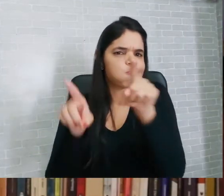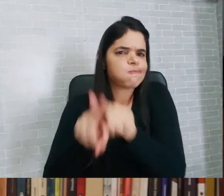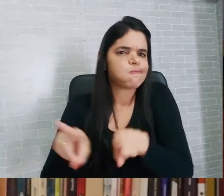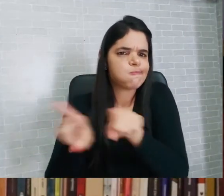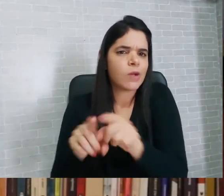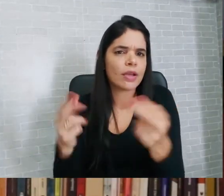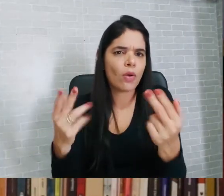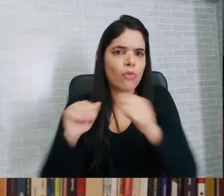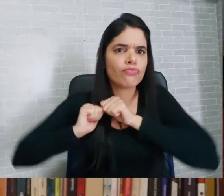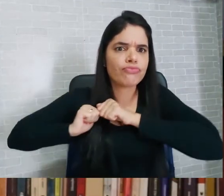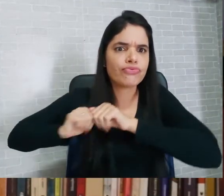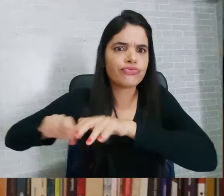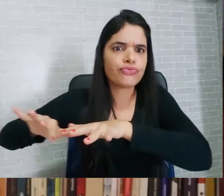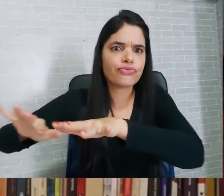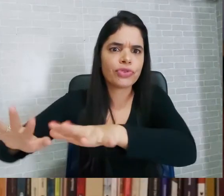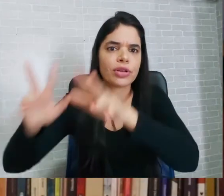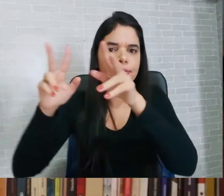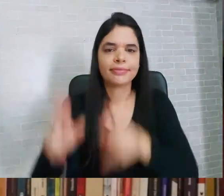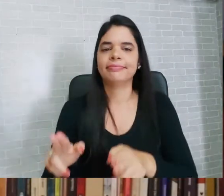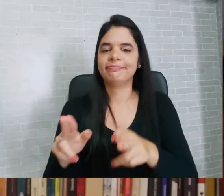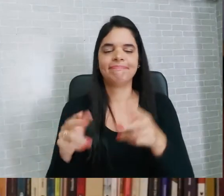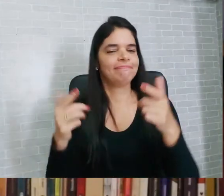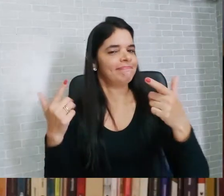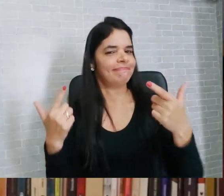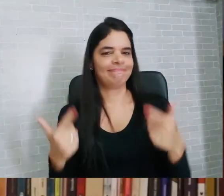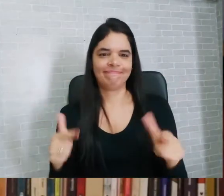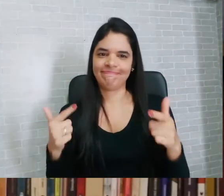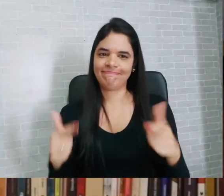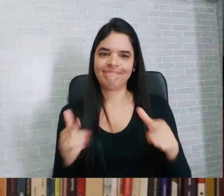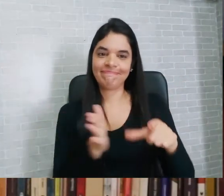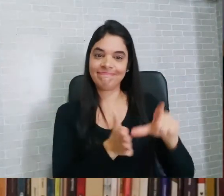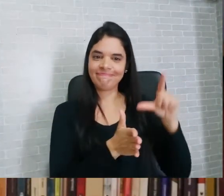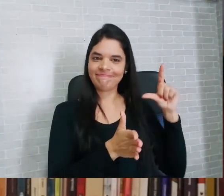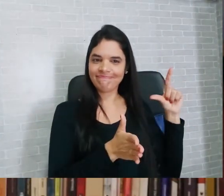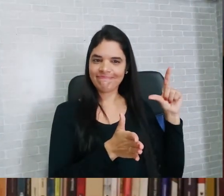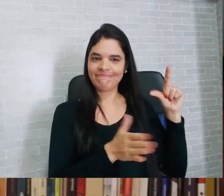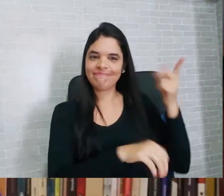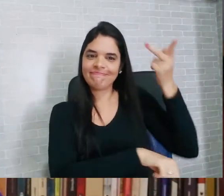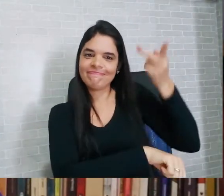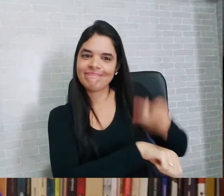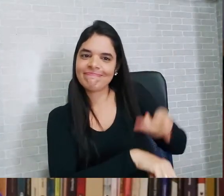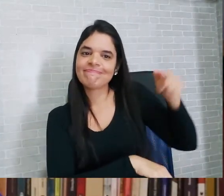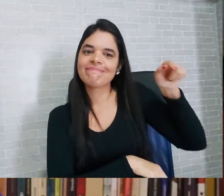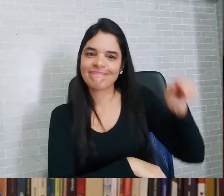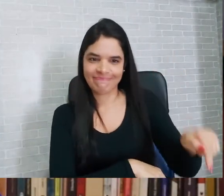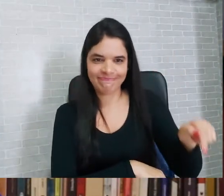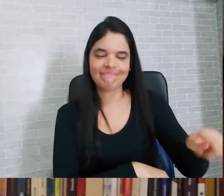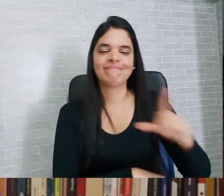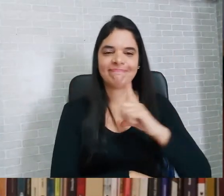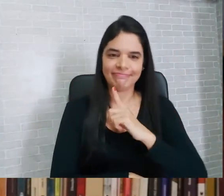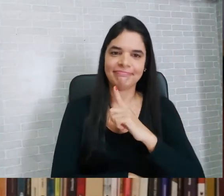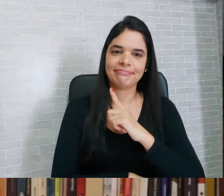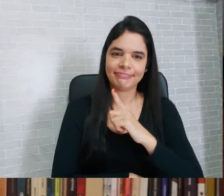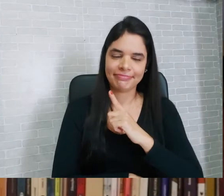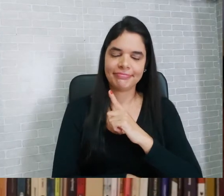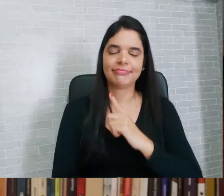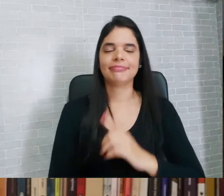mesma disseminação e o mesmo apreço que o Patrick Chamoiseau tem, né, com Téchacot.